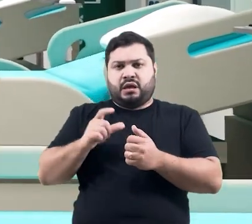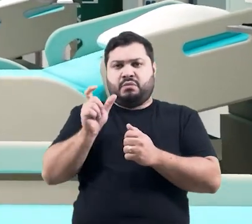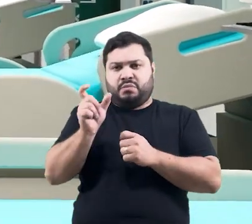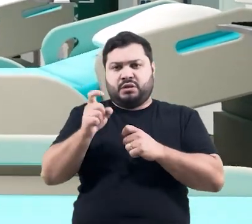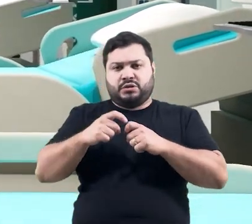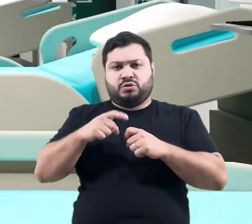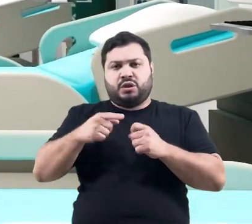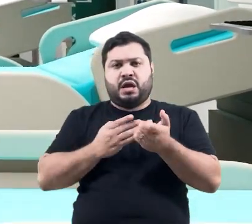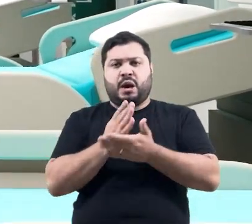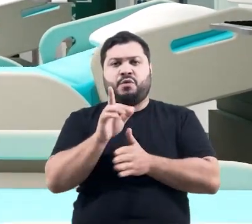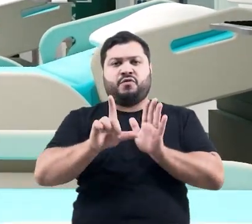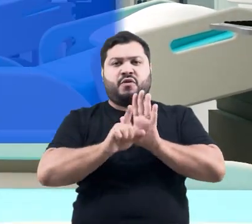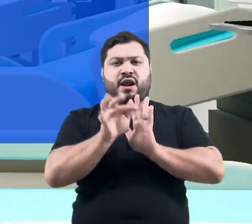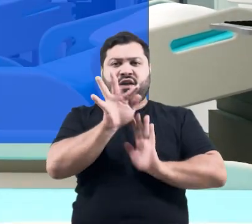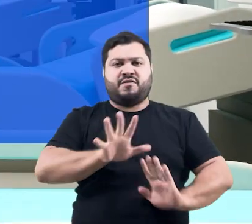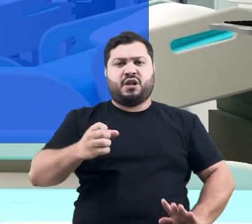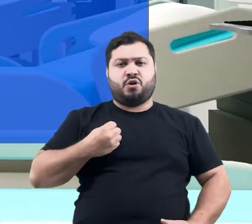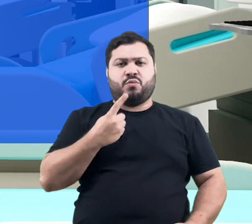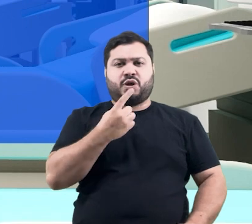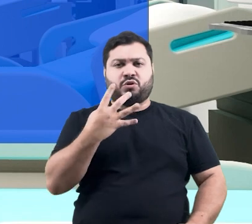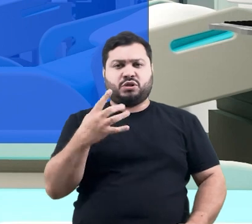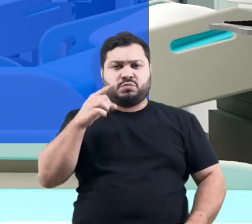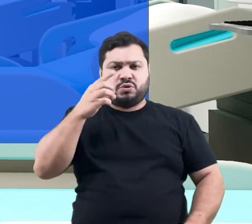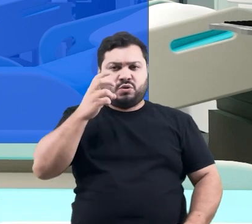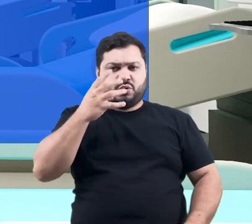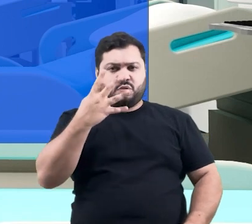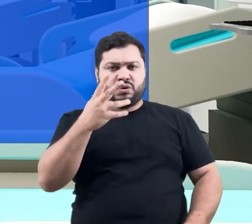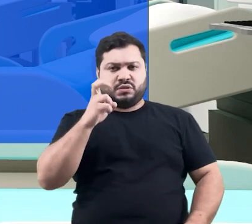por planos de saúde foi a aprovação da Lei Federal